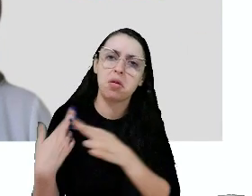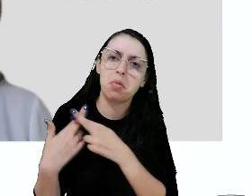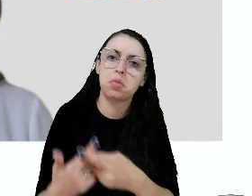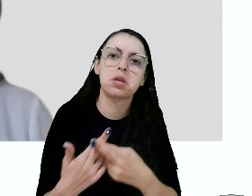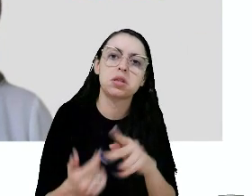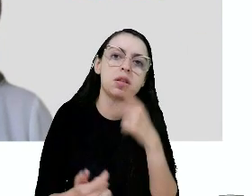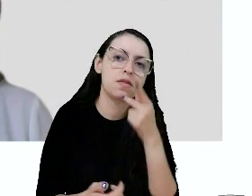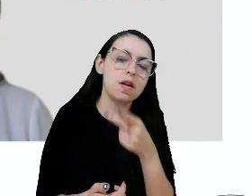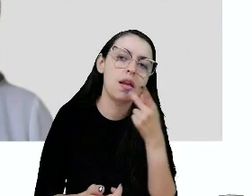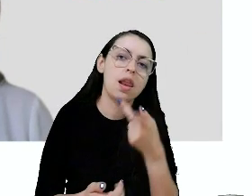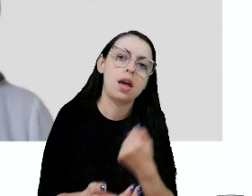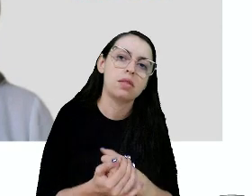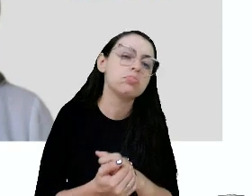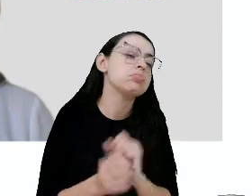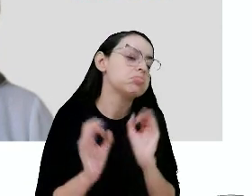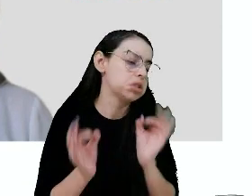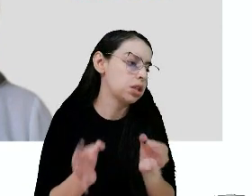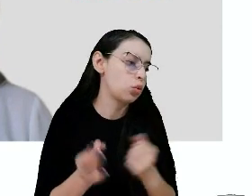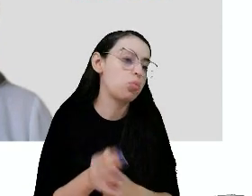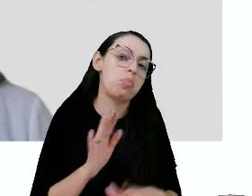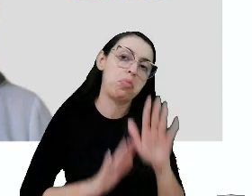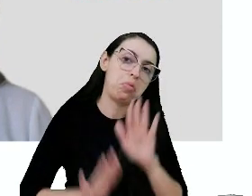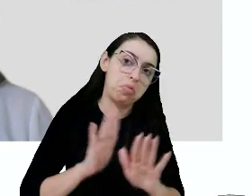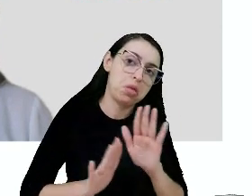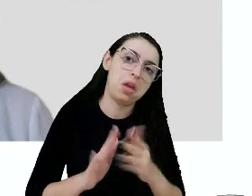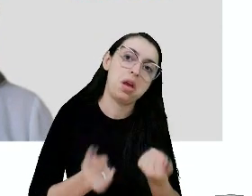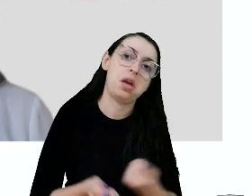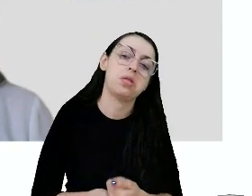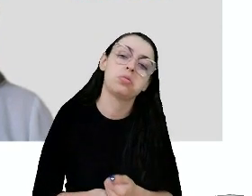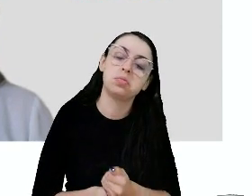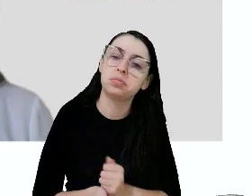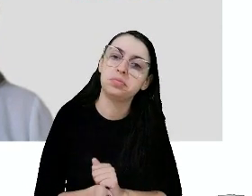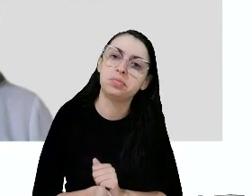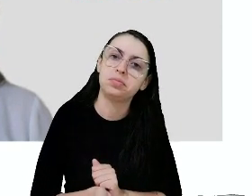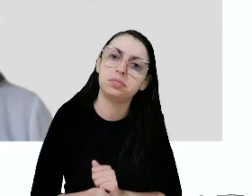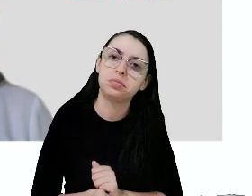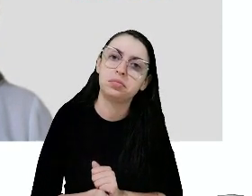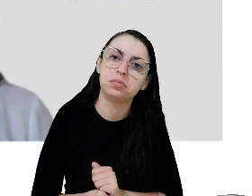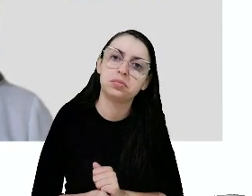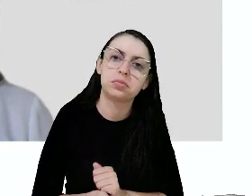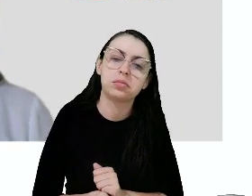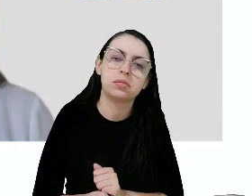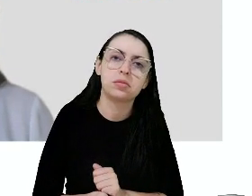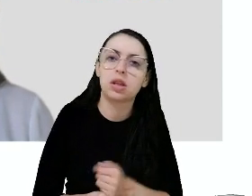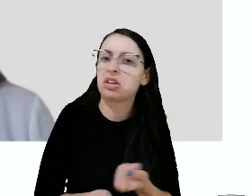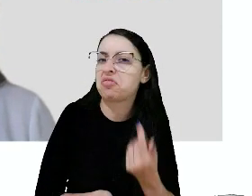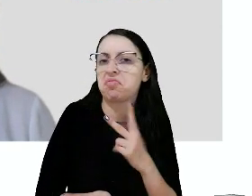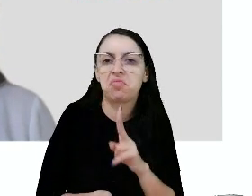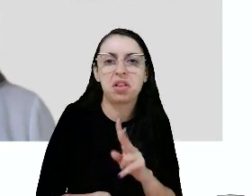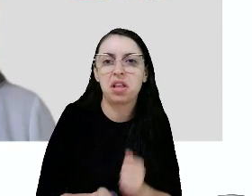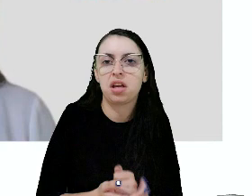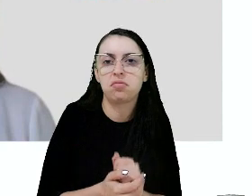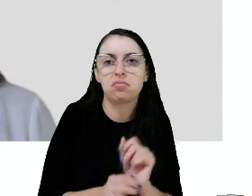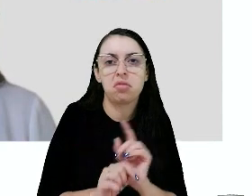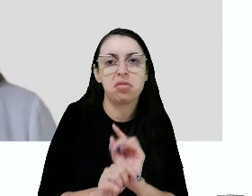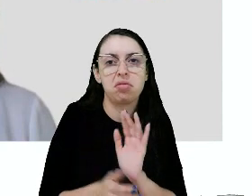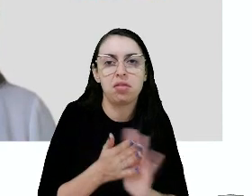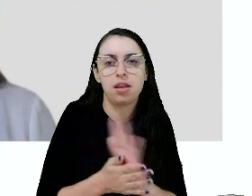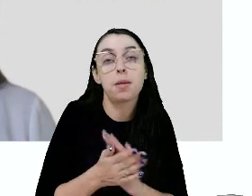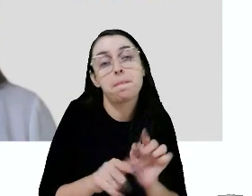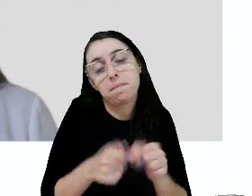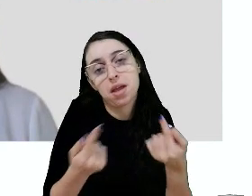aí eles, então, disseram, a senhora toma cuidado com isso. Não falaram a ameaça,